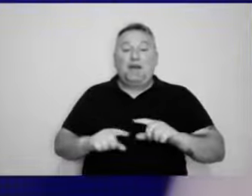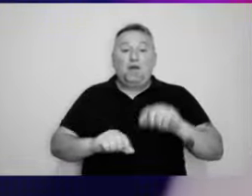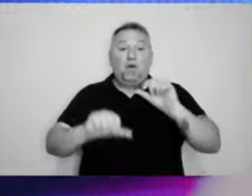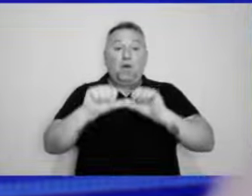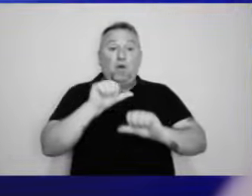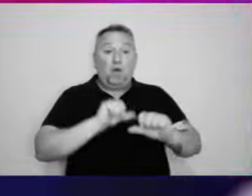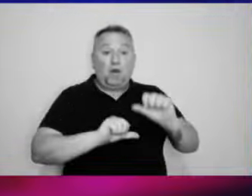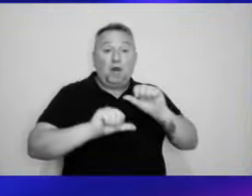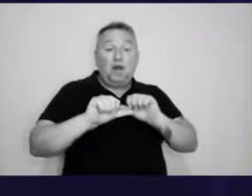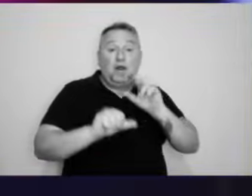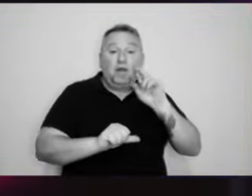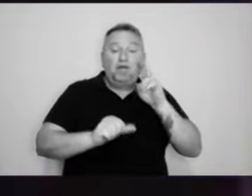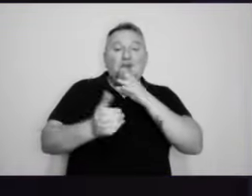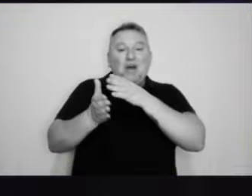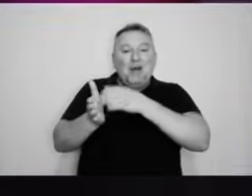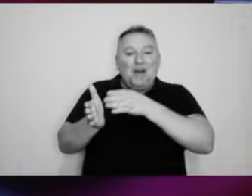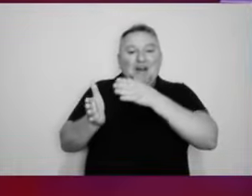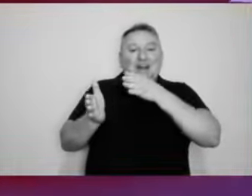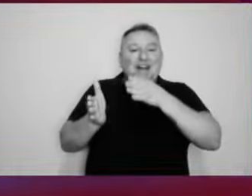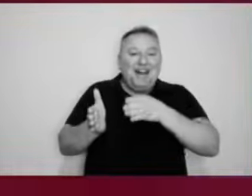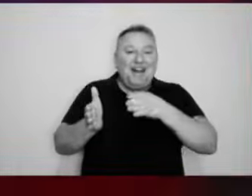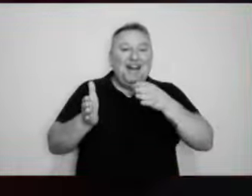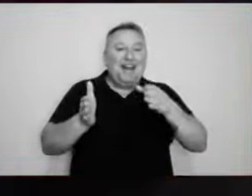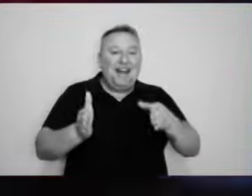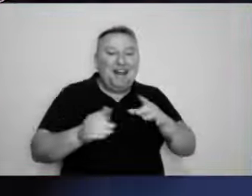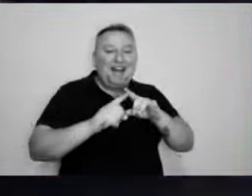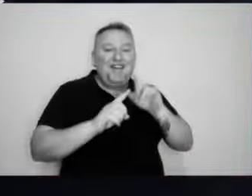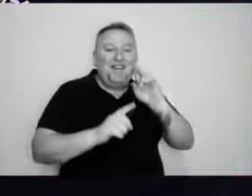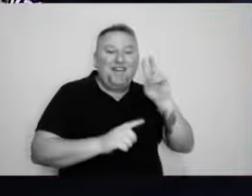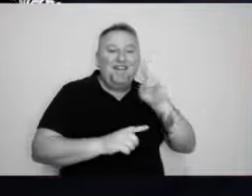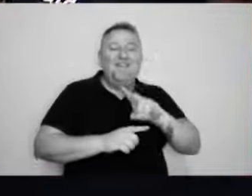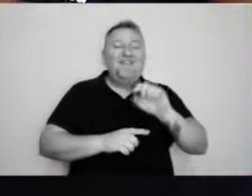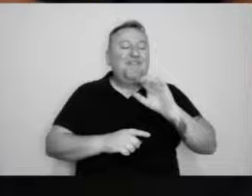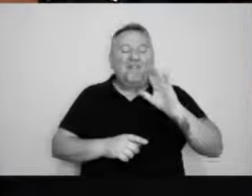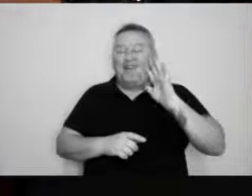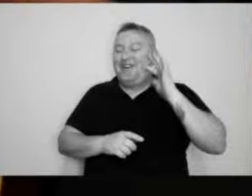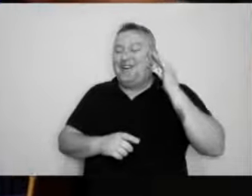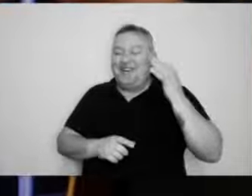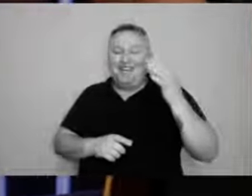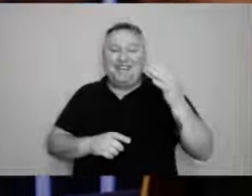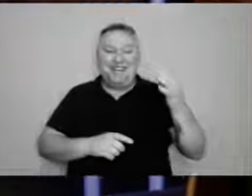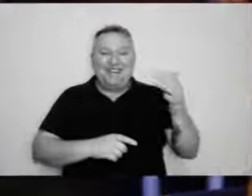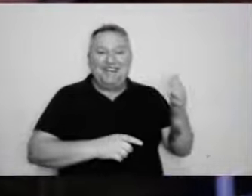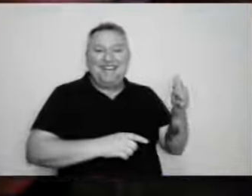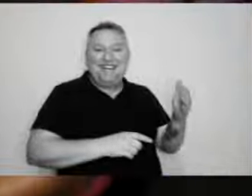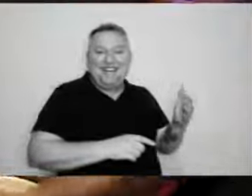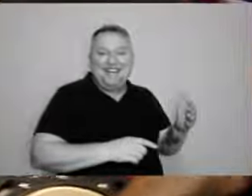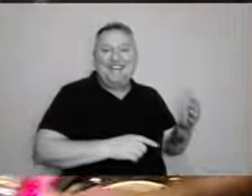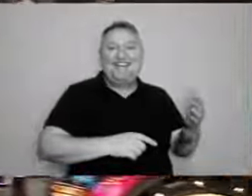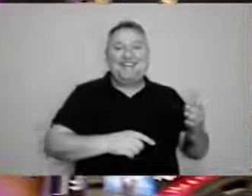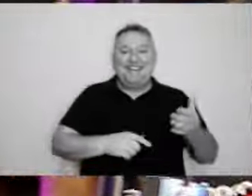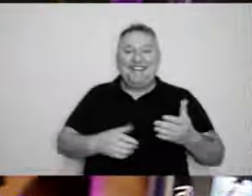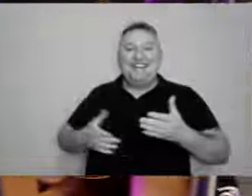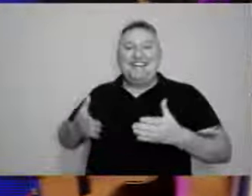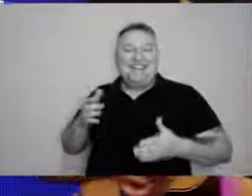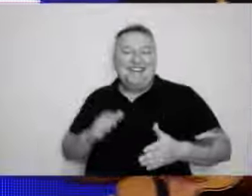Troquei o nome de uma das negras. Dança o sapatinho,